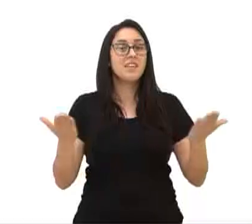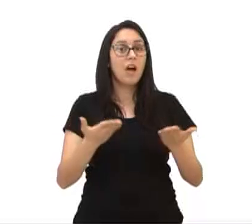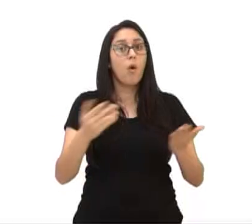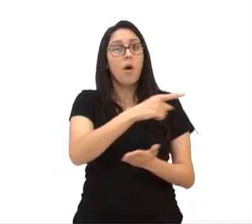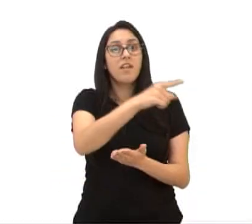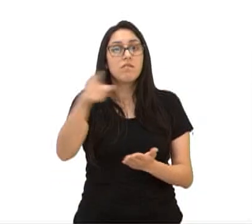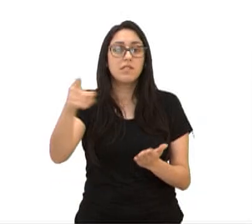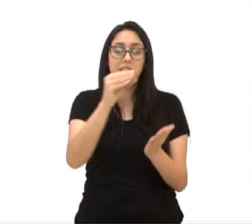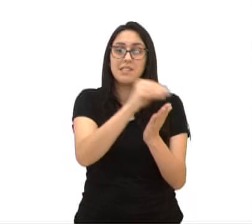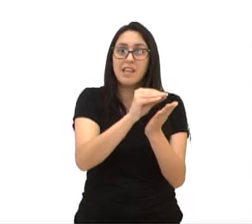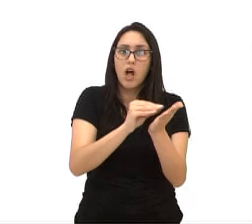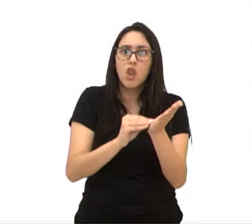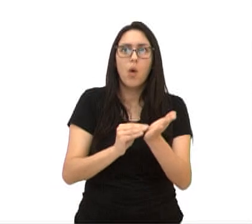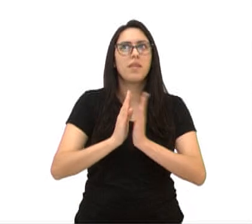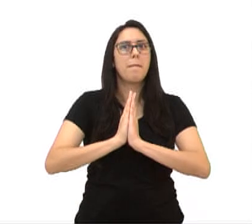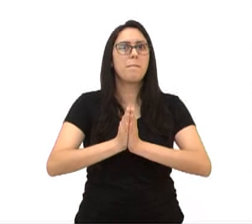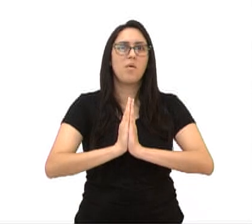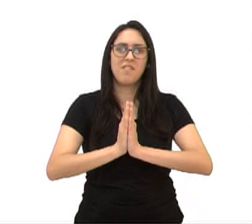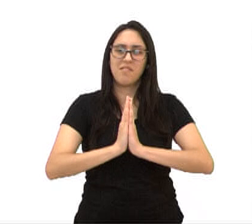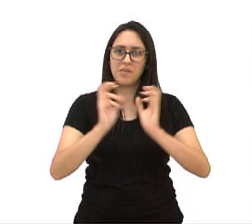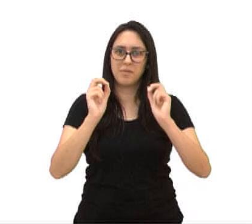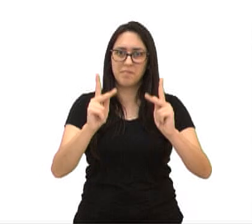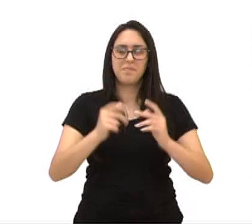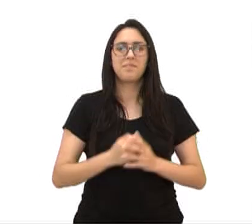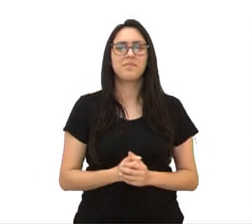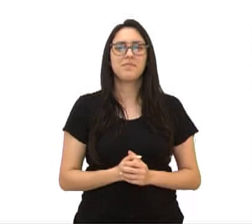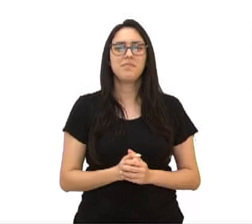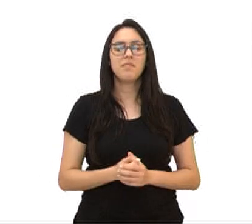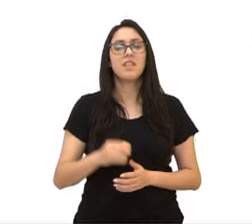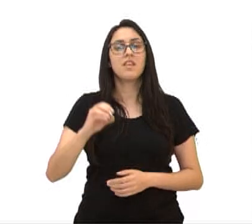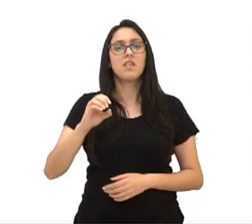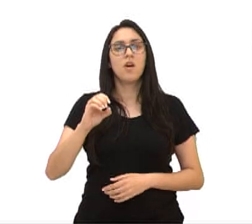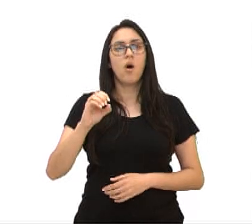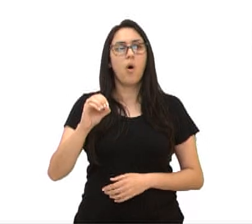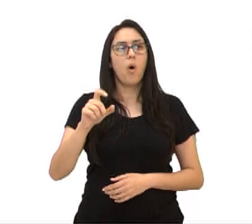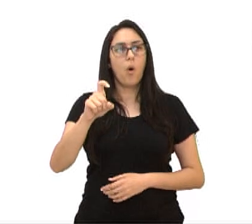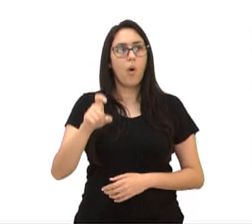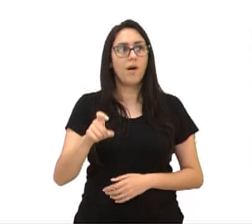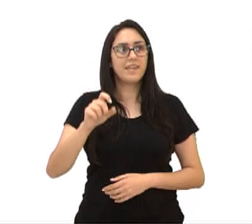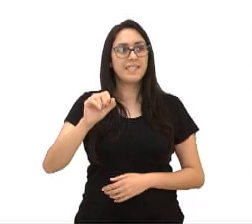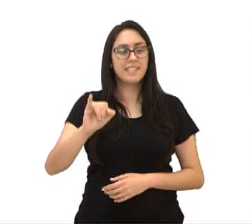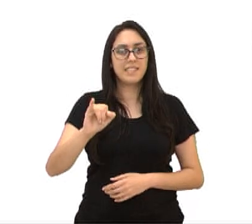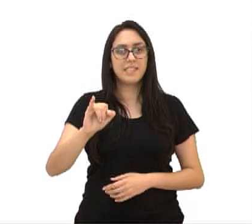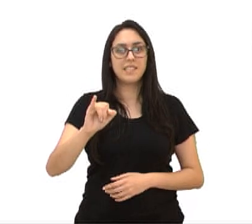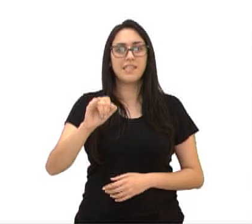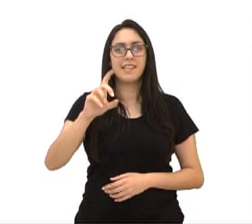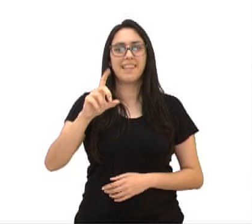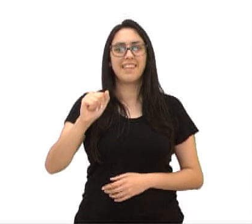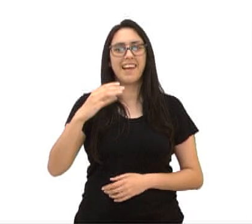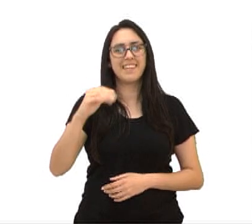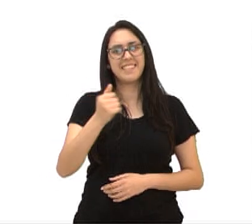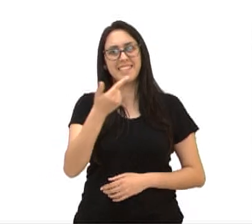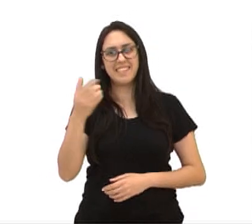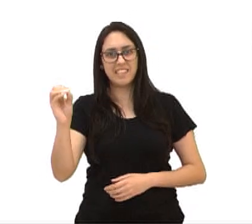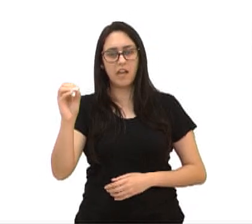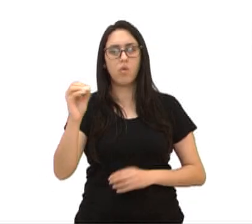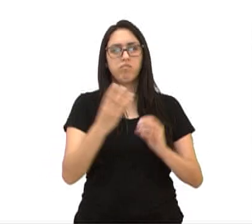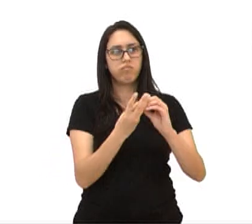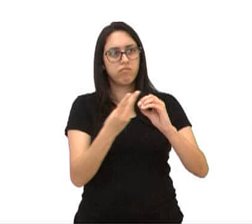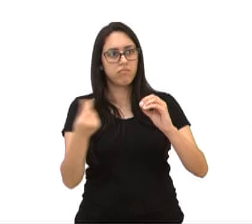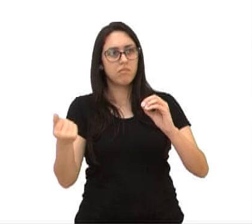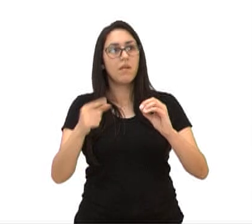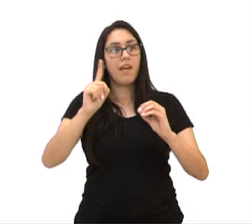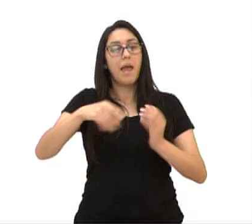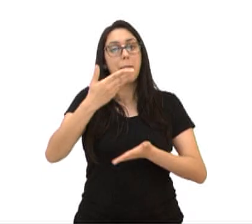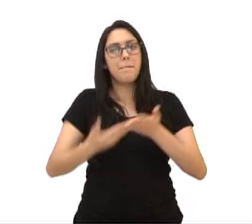de vocês, tá, pessoal? Olha só. Oxidação é a perda de elétrons, redução é o ganho de elétrons. E a reação